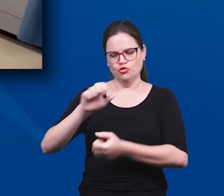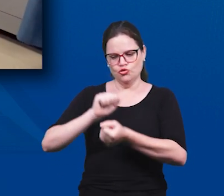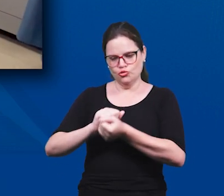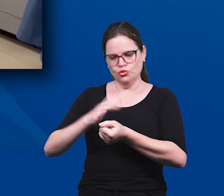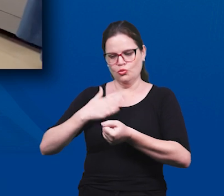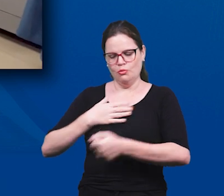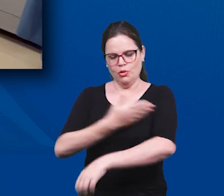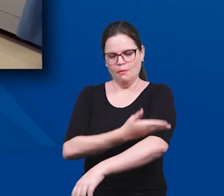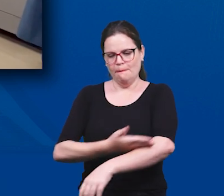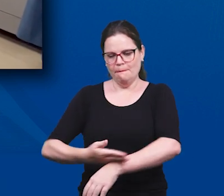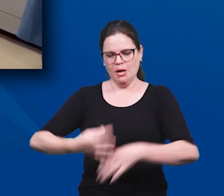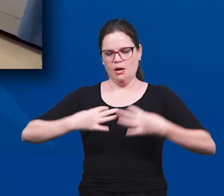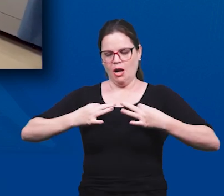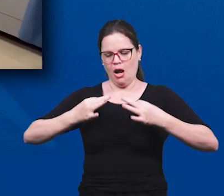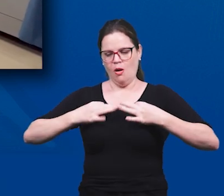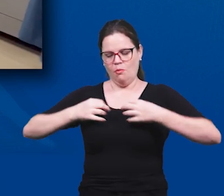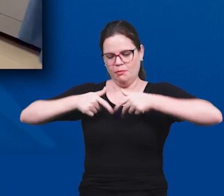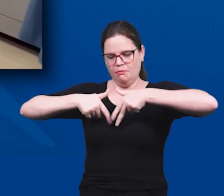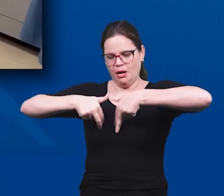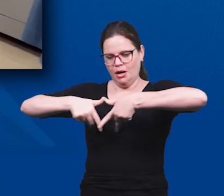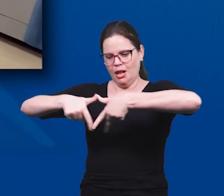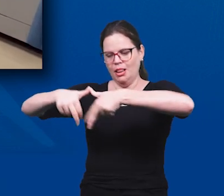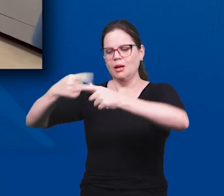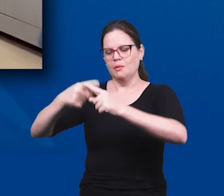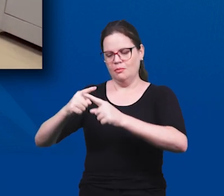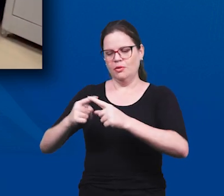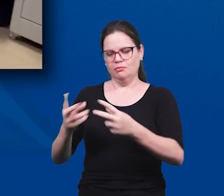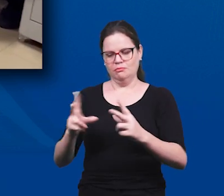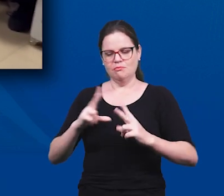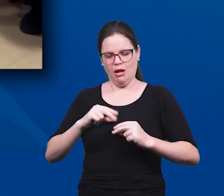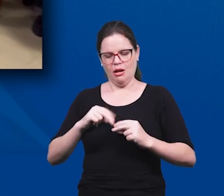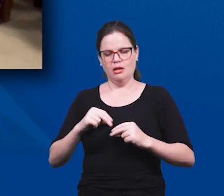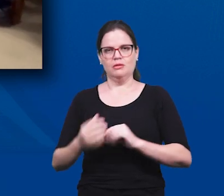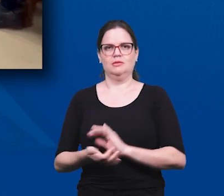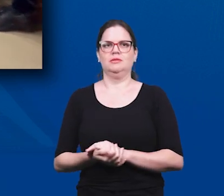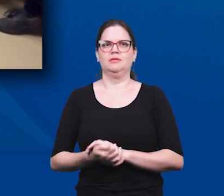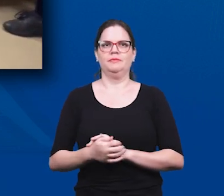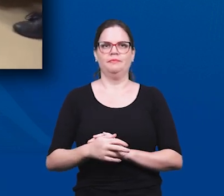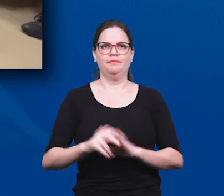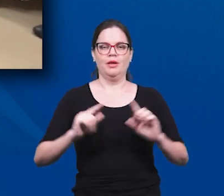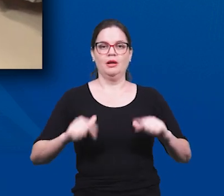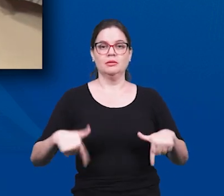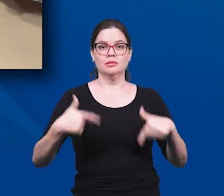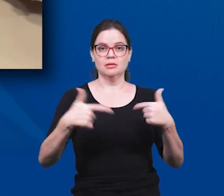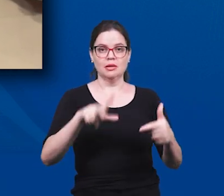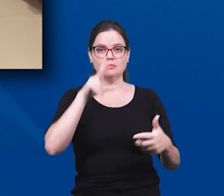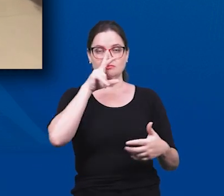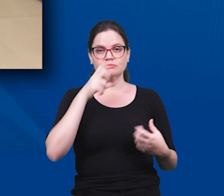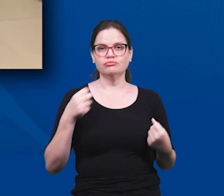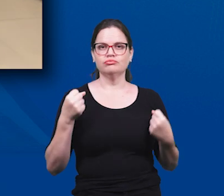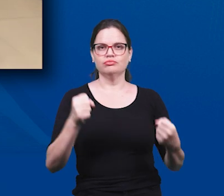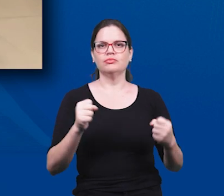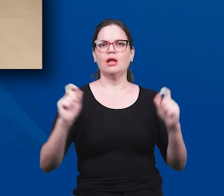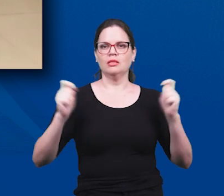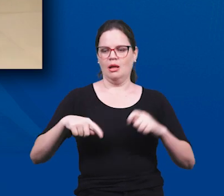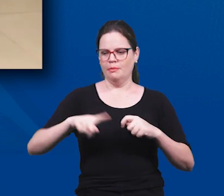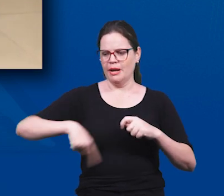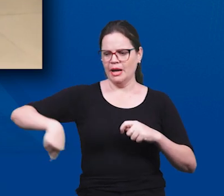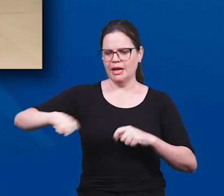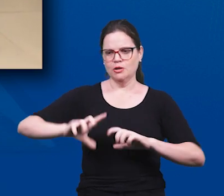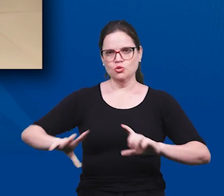branco comigo, porque são dignas disso. o espírito de fortaleza deu forças à